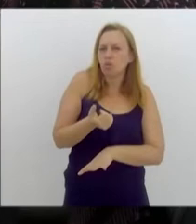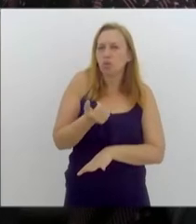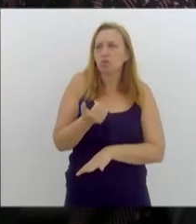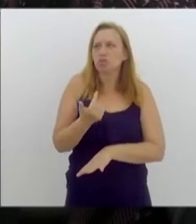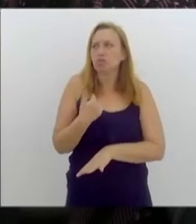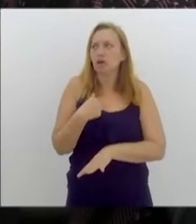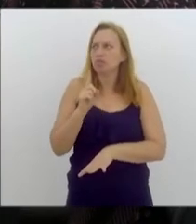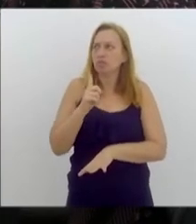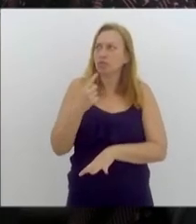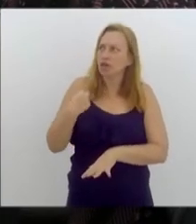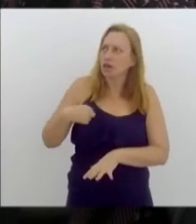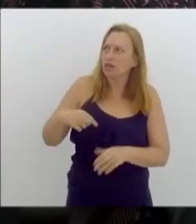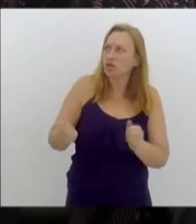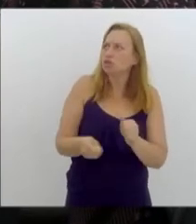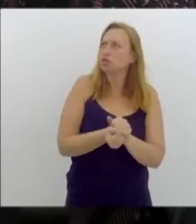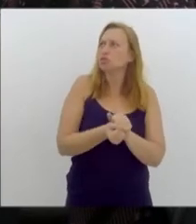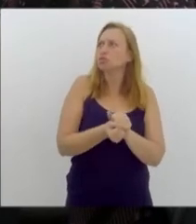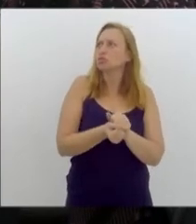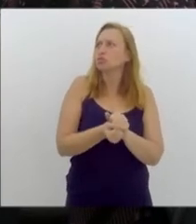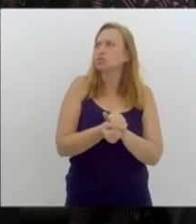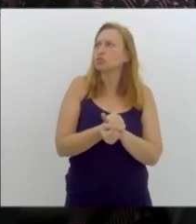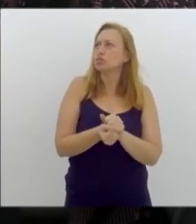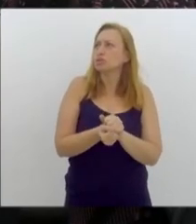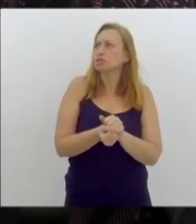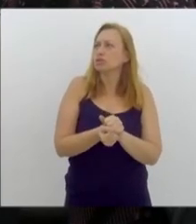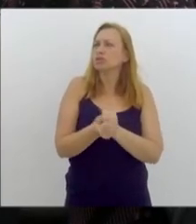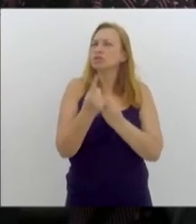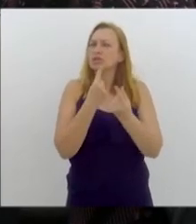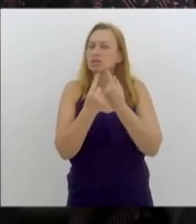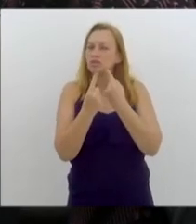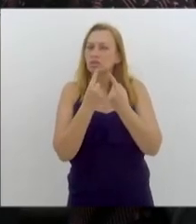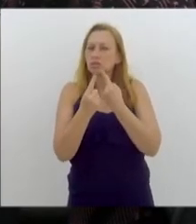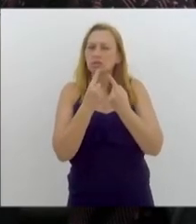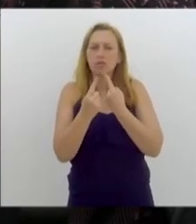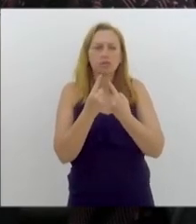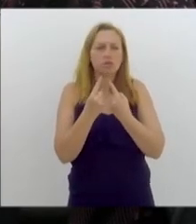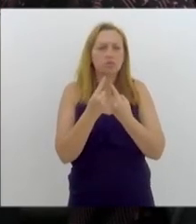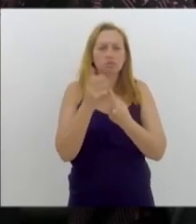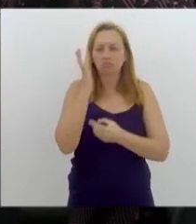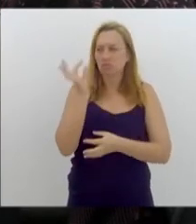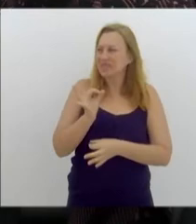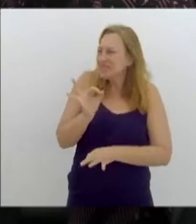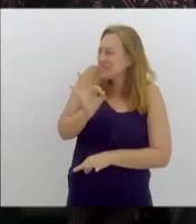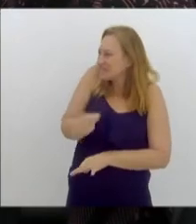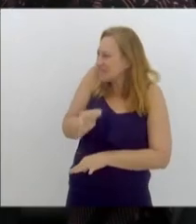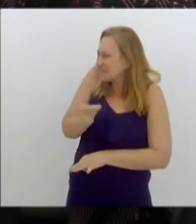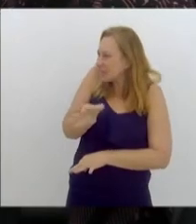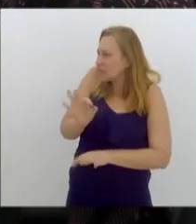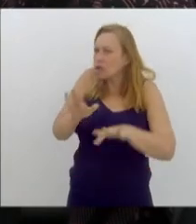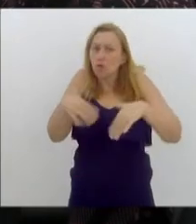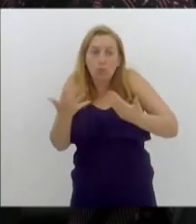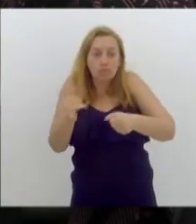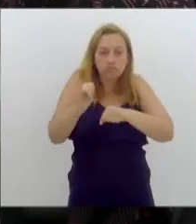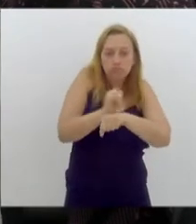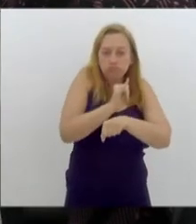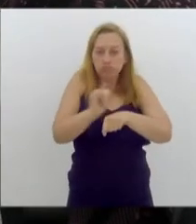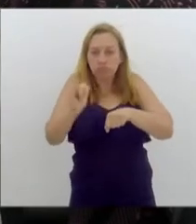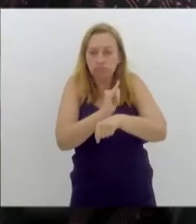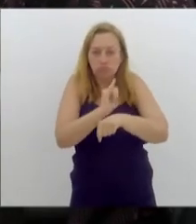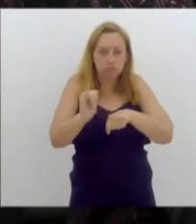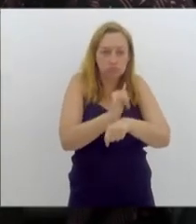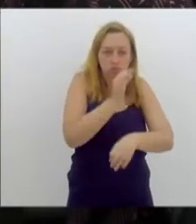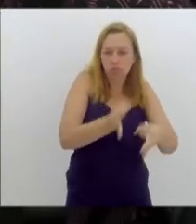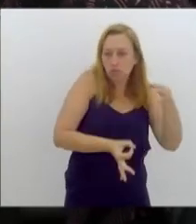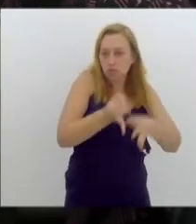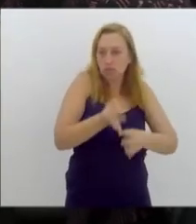não participei obviamente dessa dessa discussão e não ser exatamente qual é a igreja jurídica